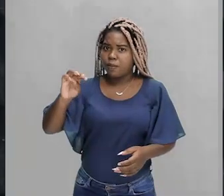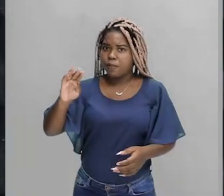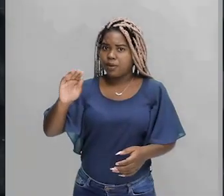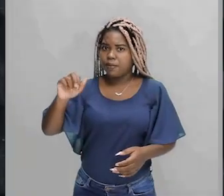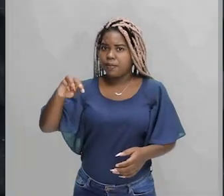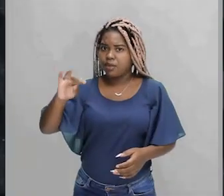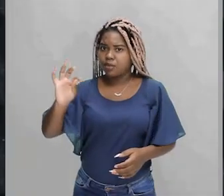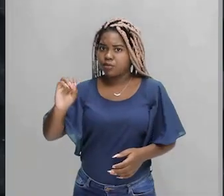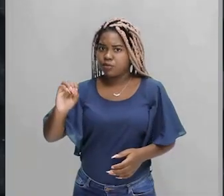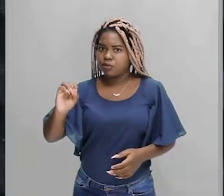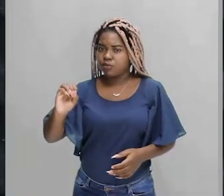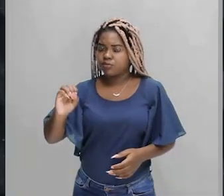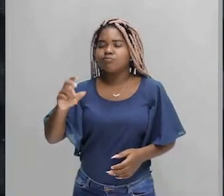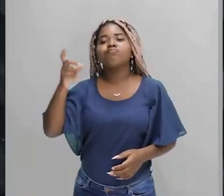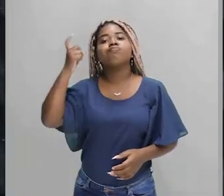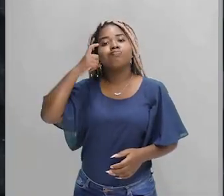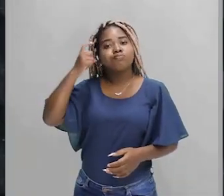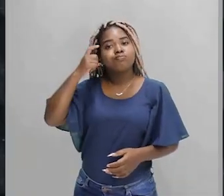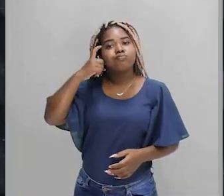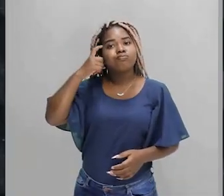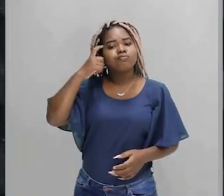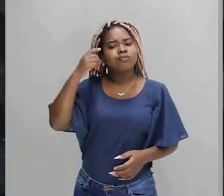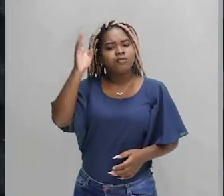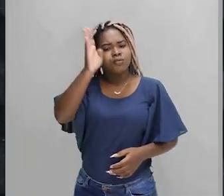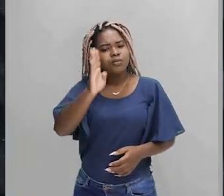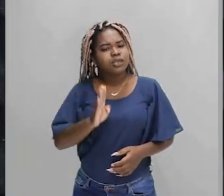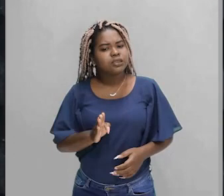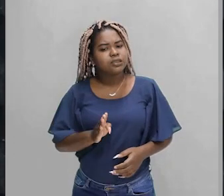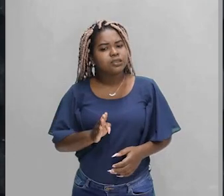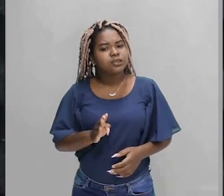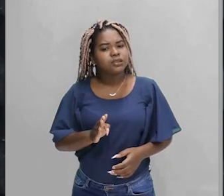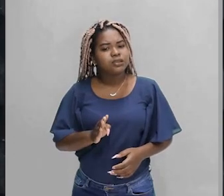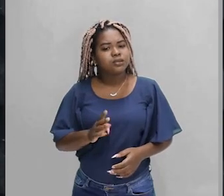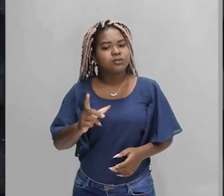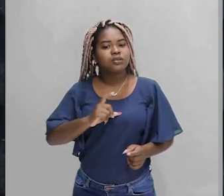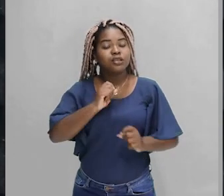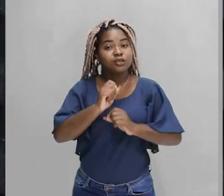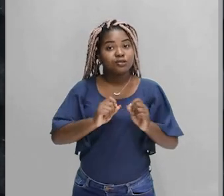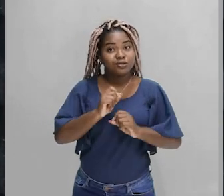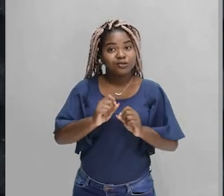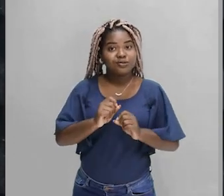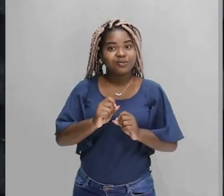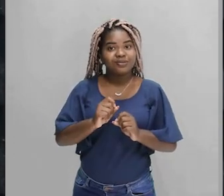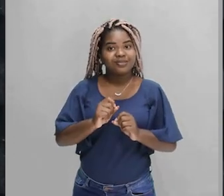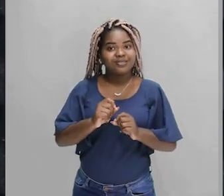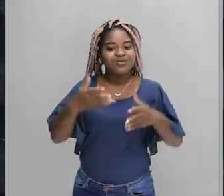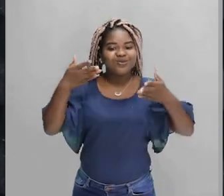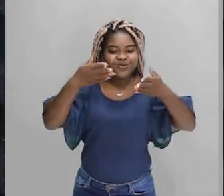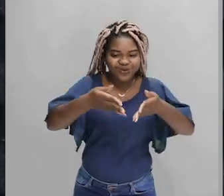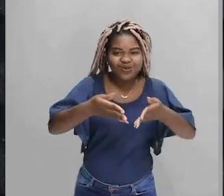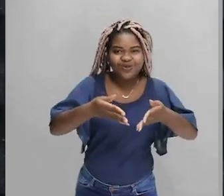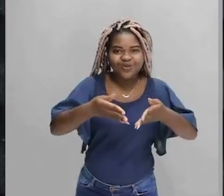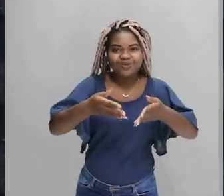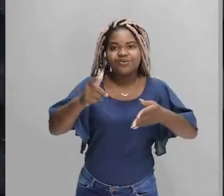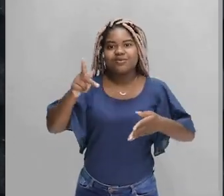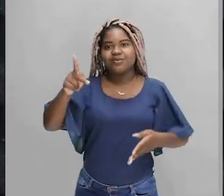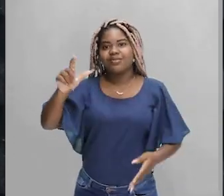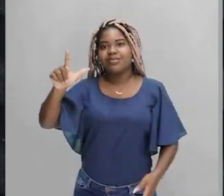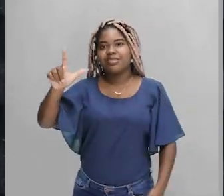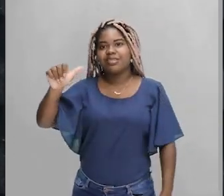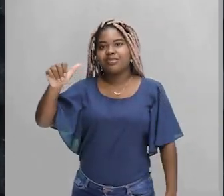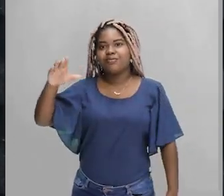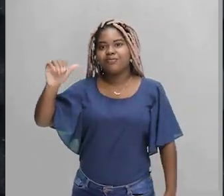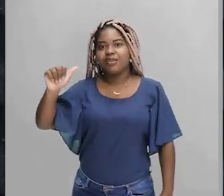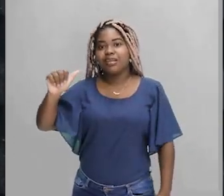aí? Pensa comigo, o Brasil está no centro de uma placa tectônica, então no Brasil não existem